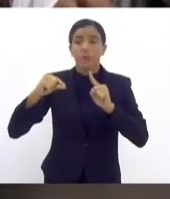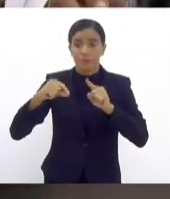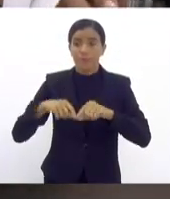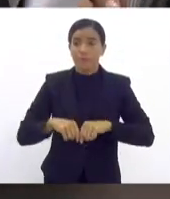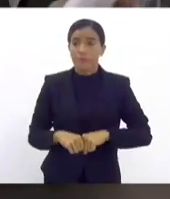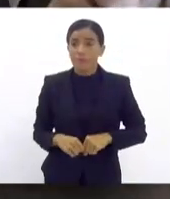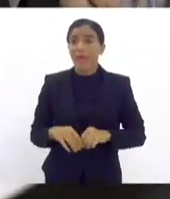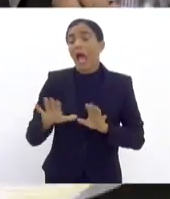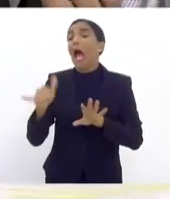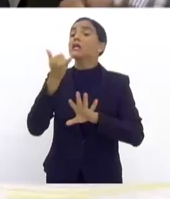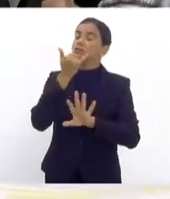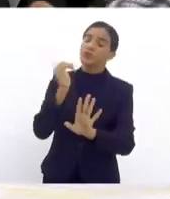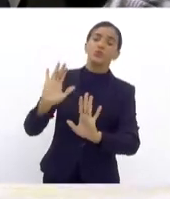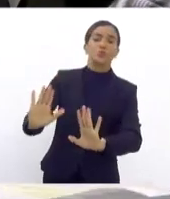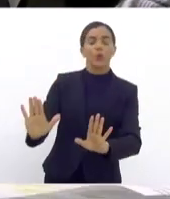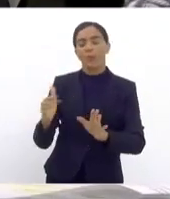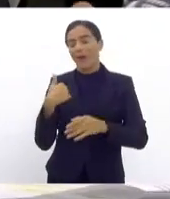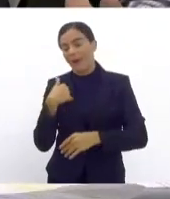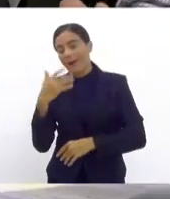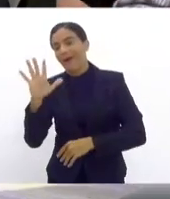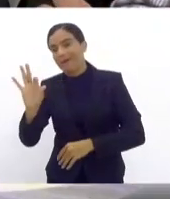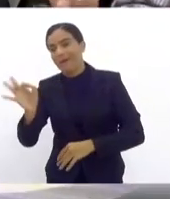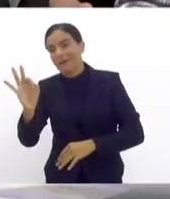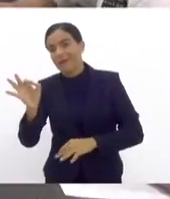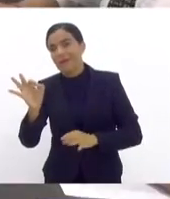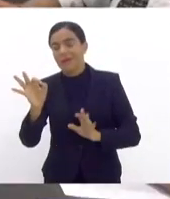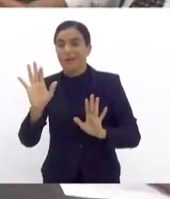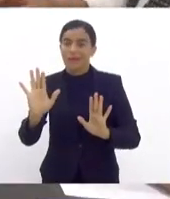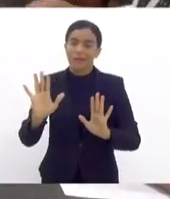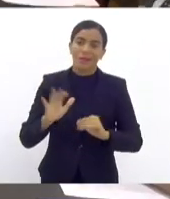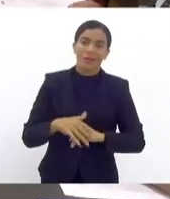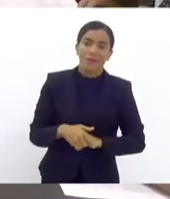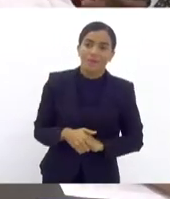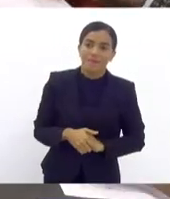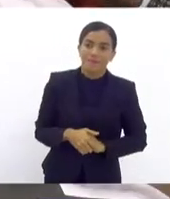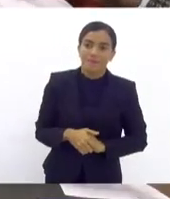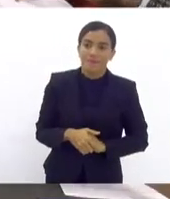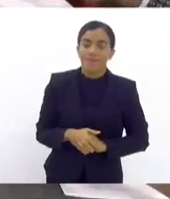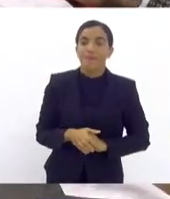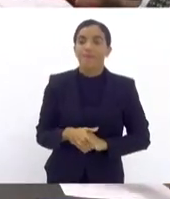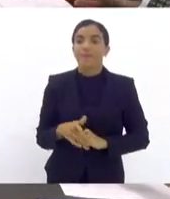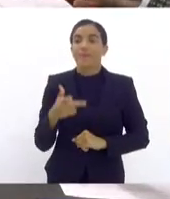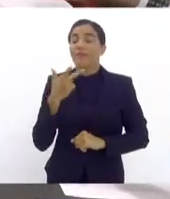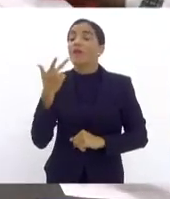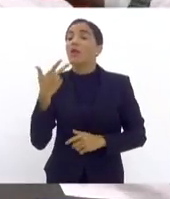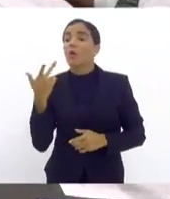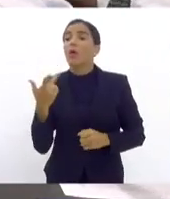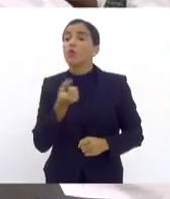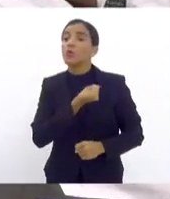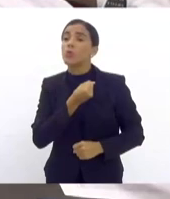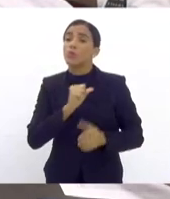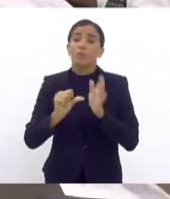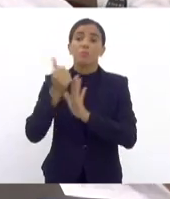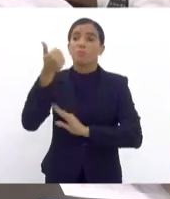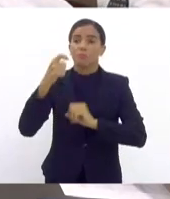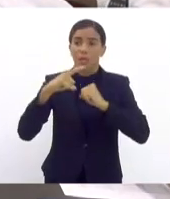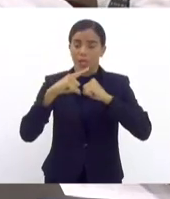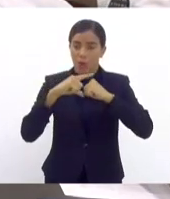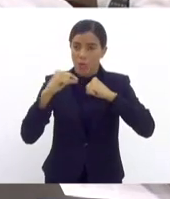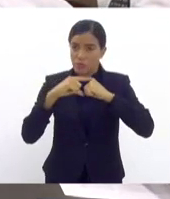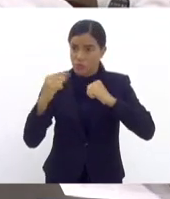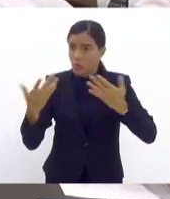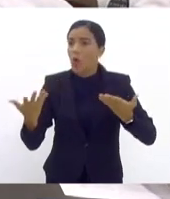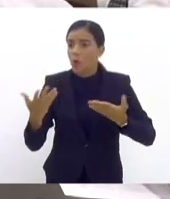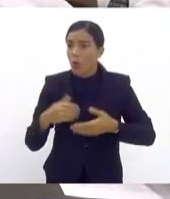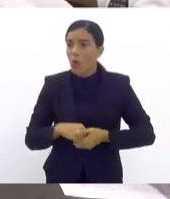8538 de 2019. Ah, qual é o artigo desse sugestão projeto? Sugestão do deputado doutor Serginho. Qual é que é? Fazer a menção logo no primeiro artigo. Isso. Ok. Em consonância com a lei,